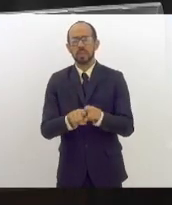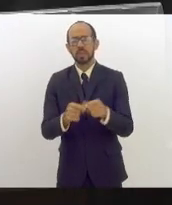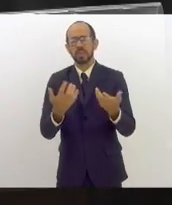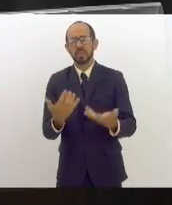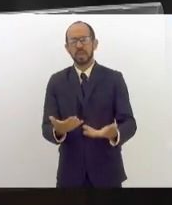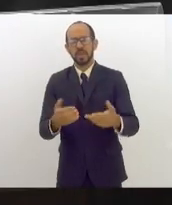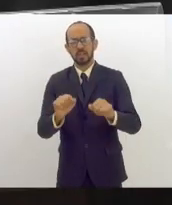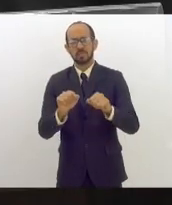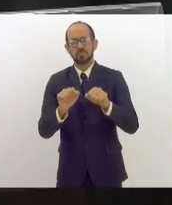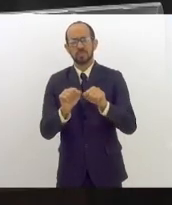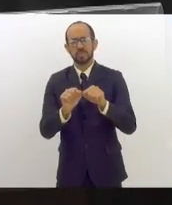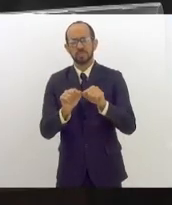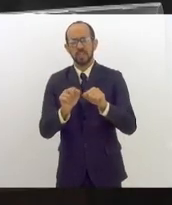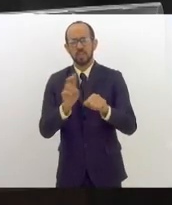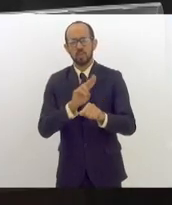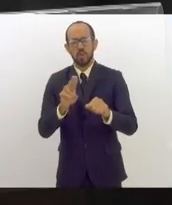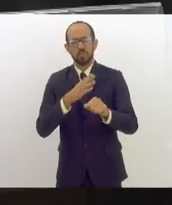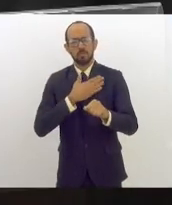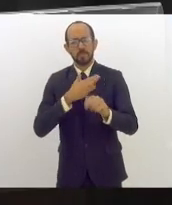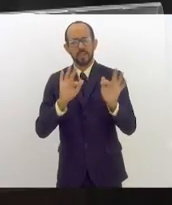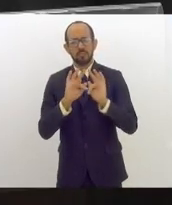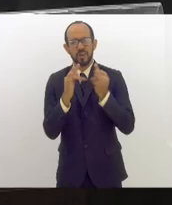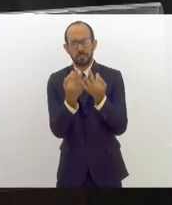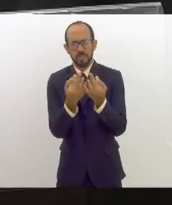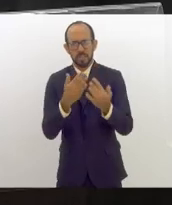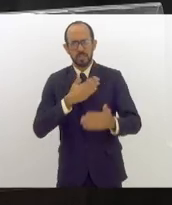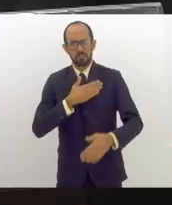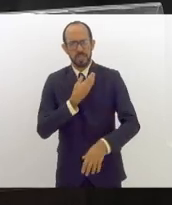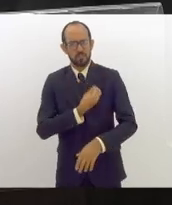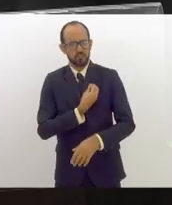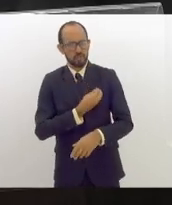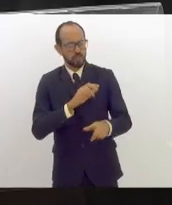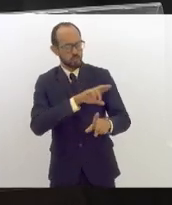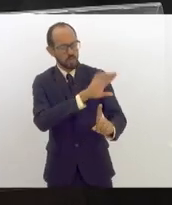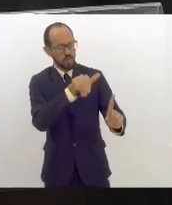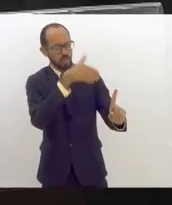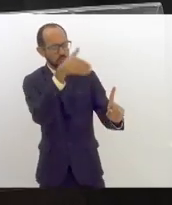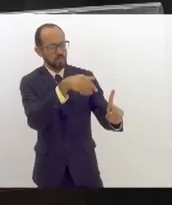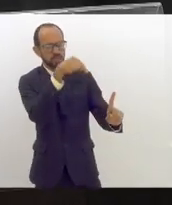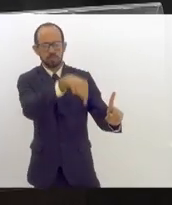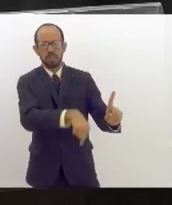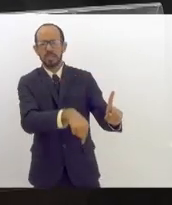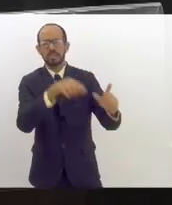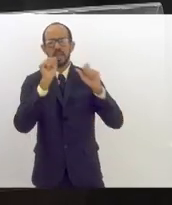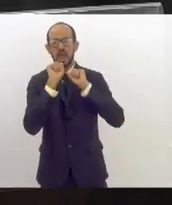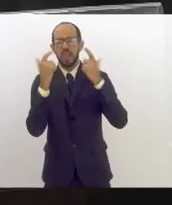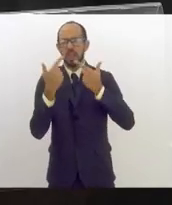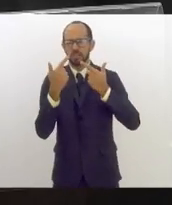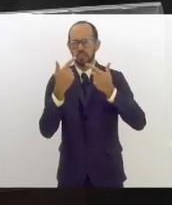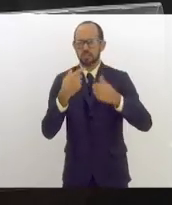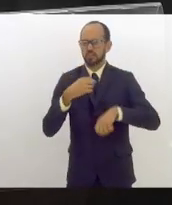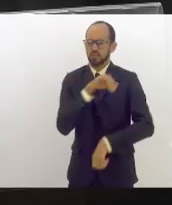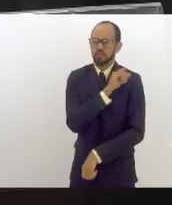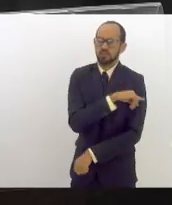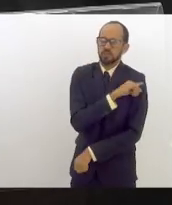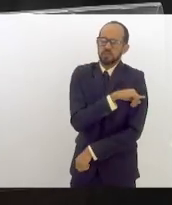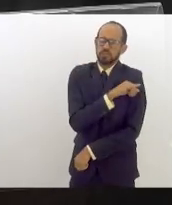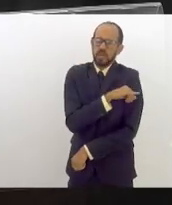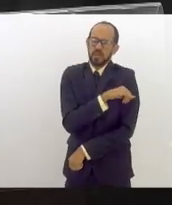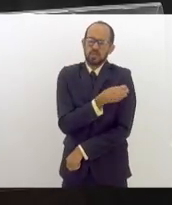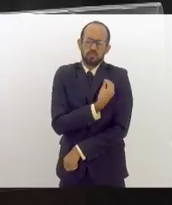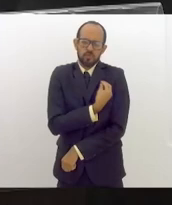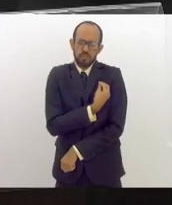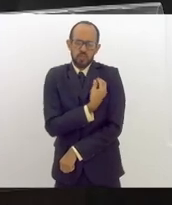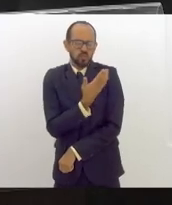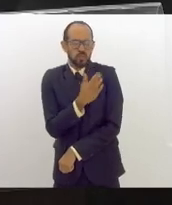da minha família da minha vida um reconhecimento a essa casa o Rio de Janeiro viveu e aí quero aqui reconheceu o presidente